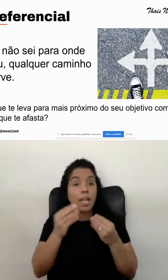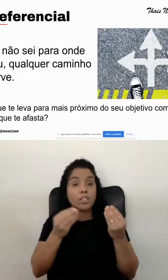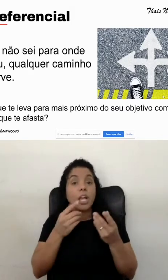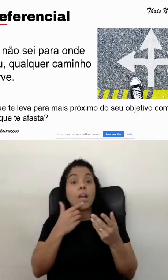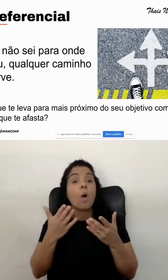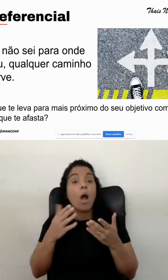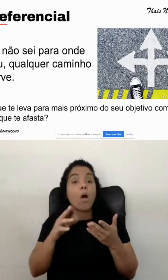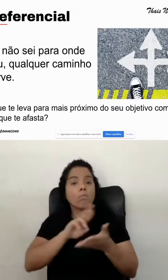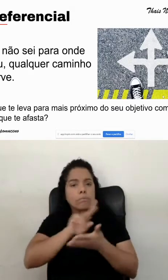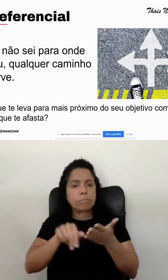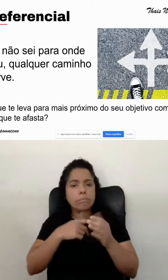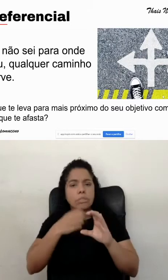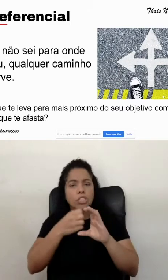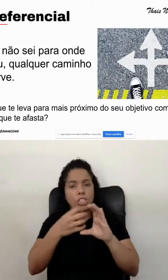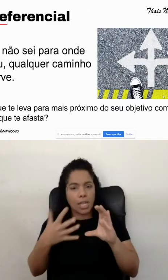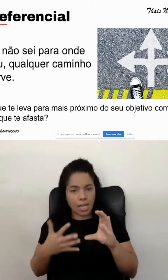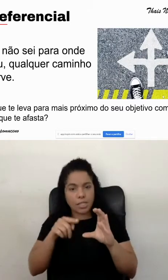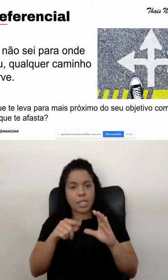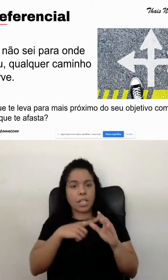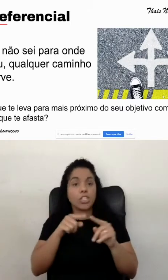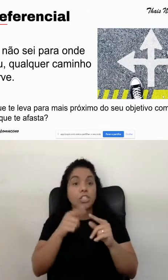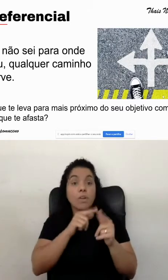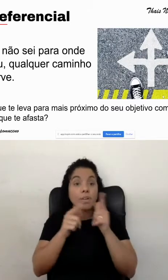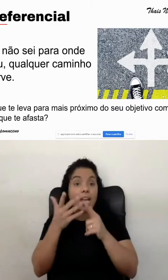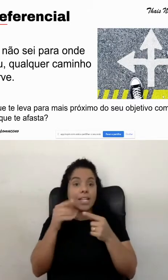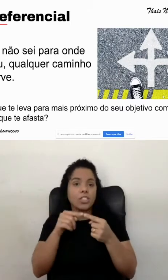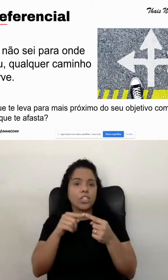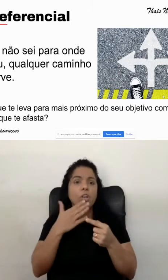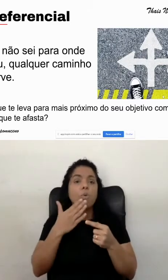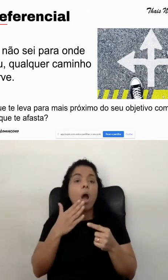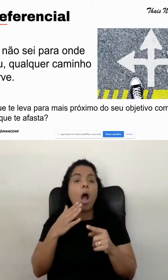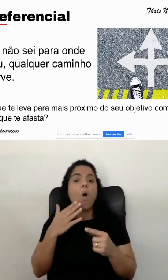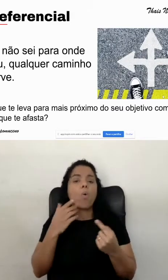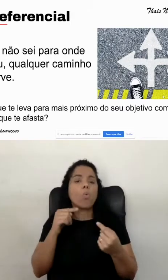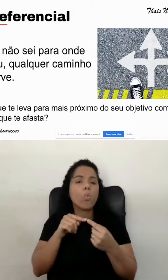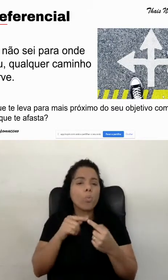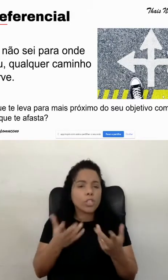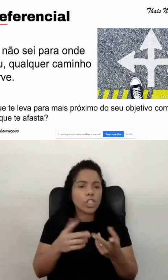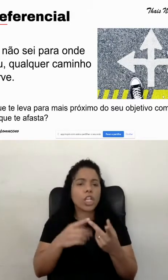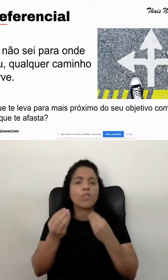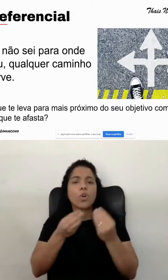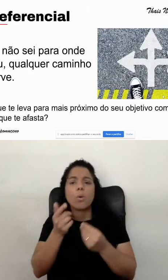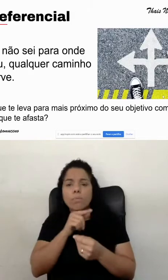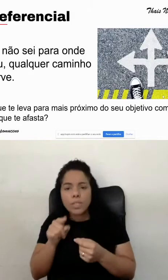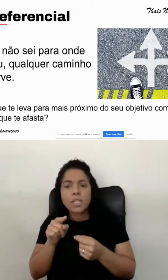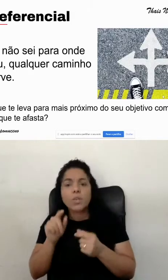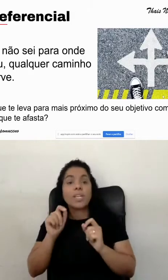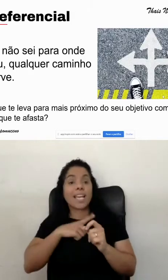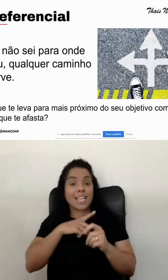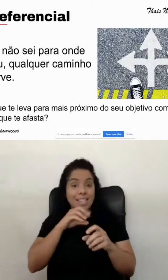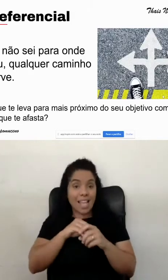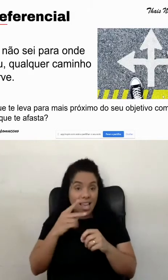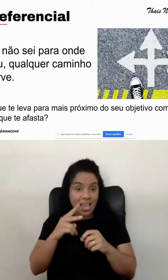que é o conjunto de características disso que eu quero atingir, qual é o meu objetivo, como que eu vou chegar nele, o que que tem